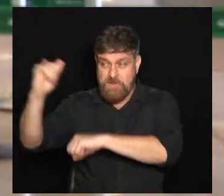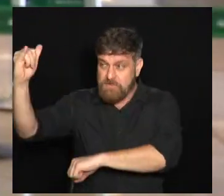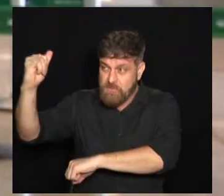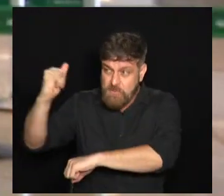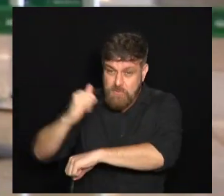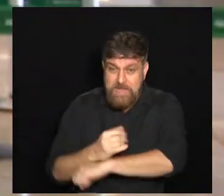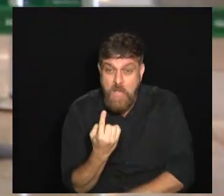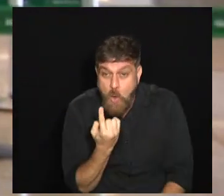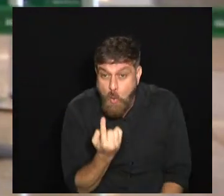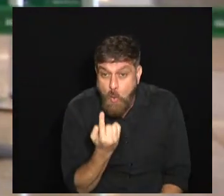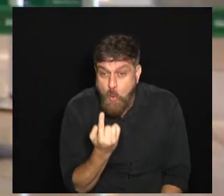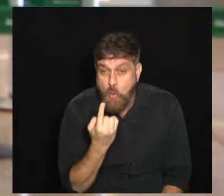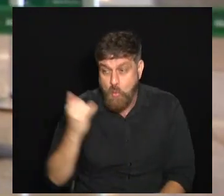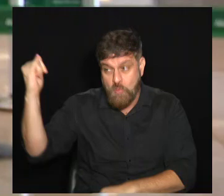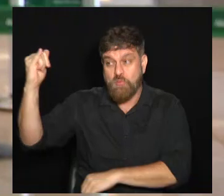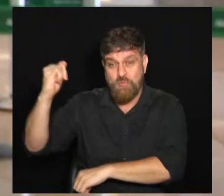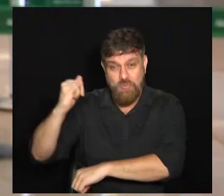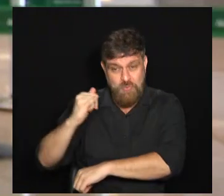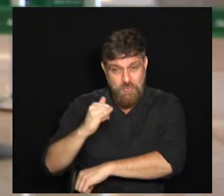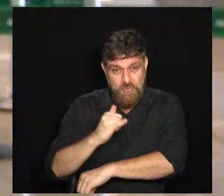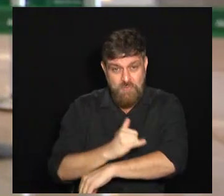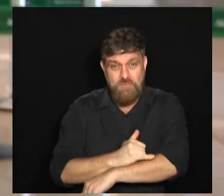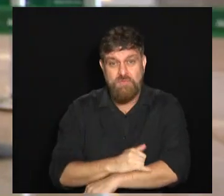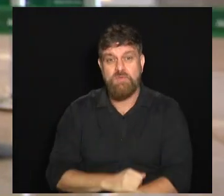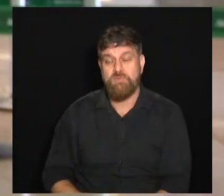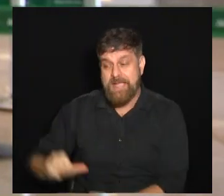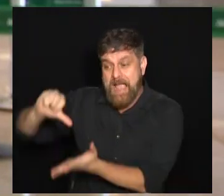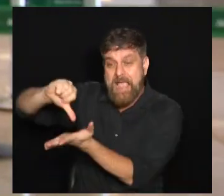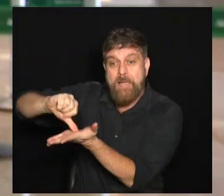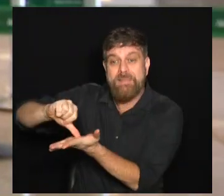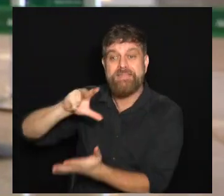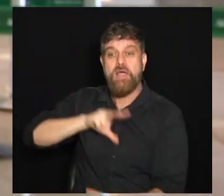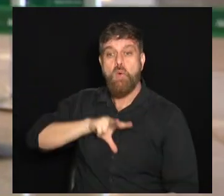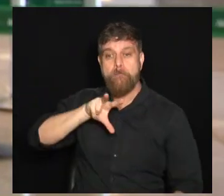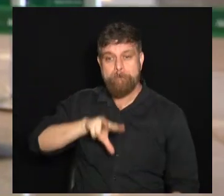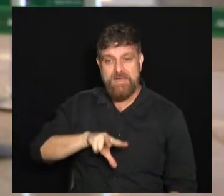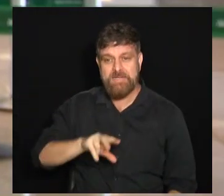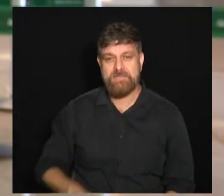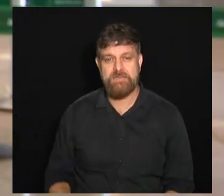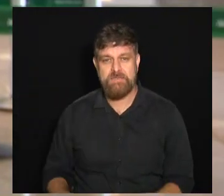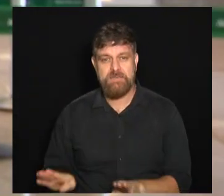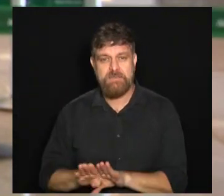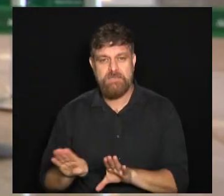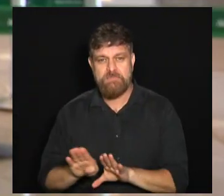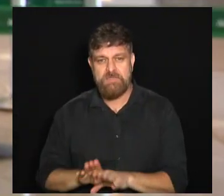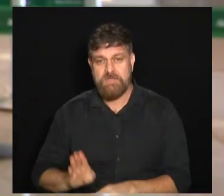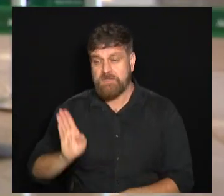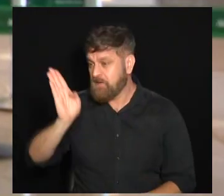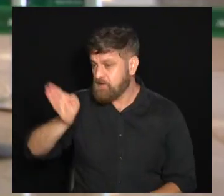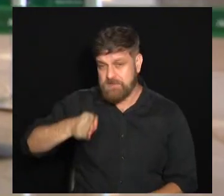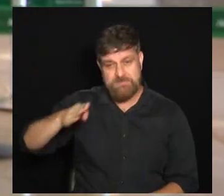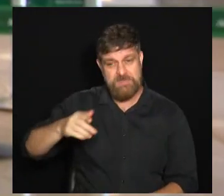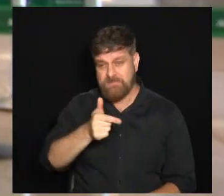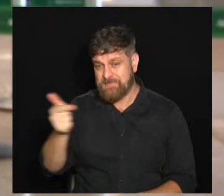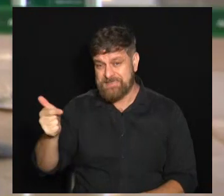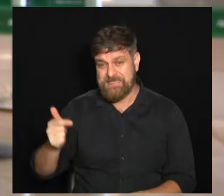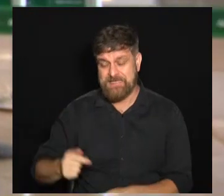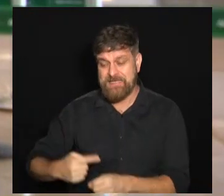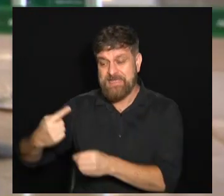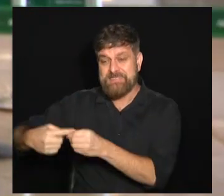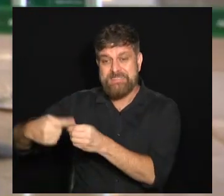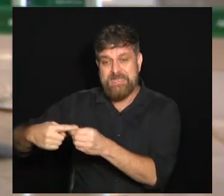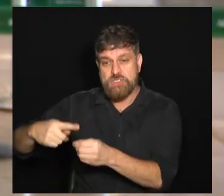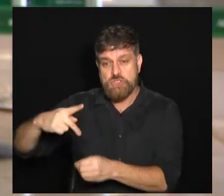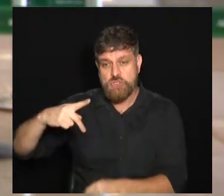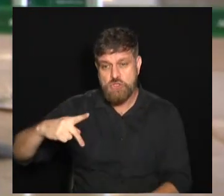voo vindo da Europa em atividade, que é um voo que vem de Lisboa. O voo de Porto, na semana passada, já foi suspenso. A tendência é que